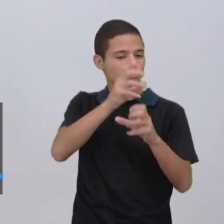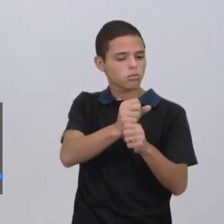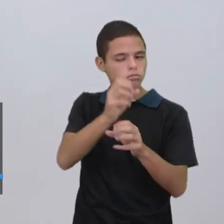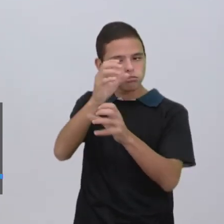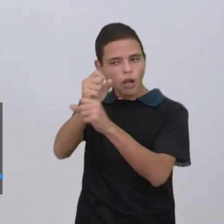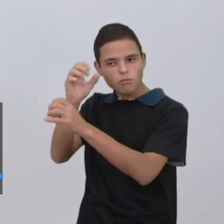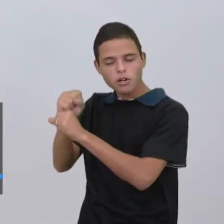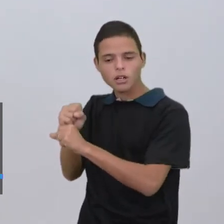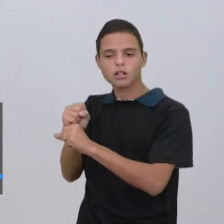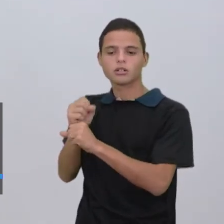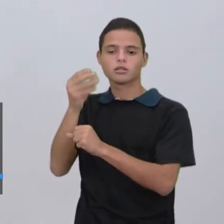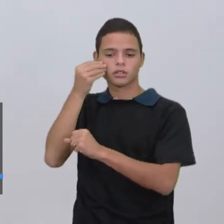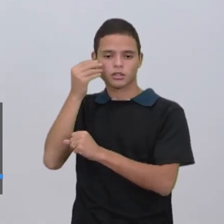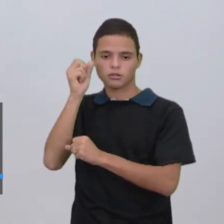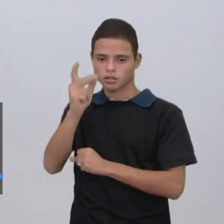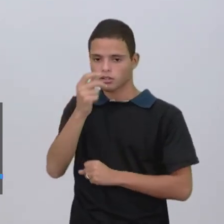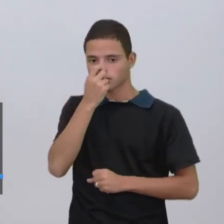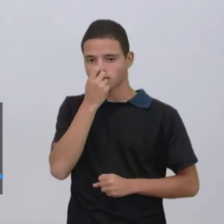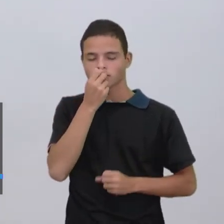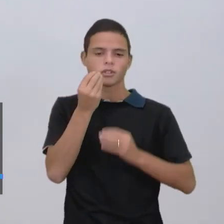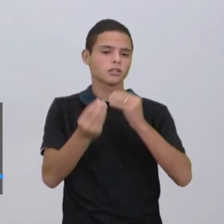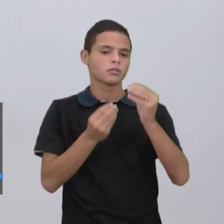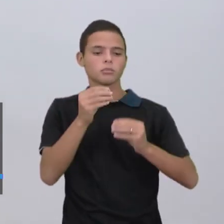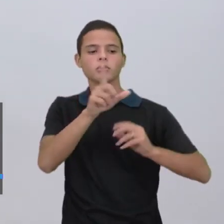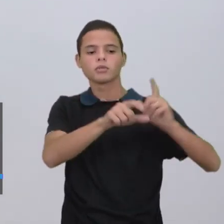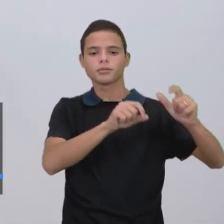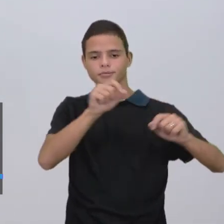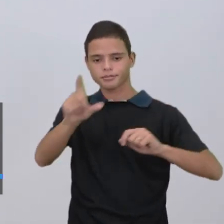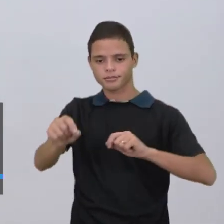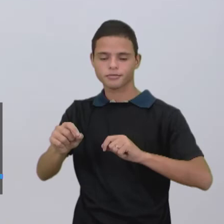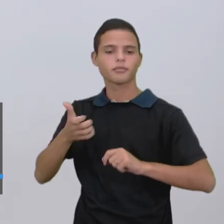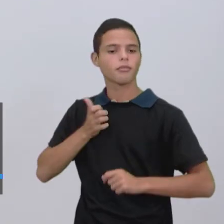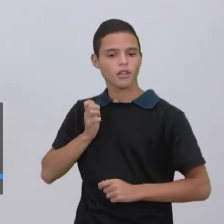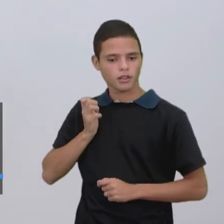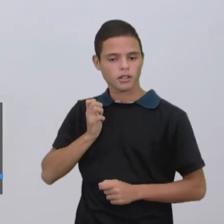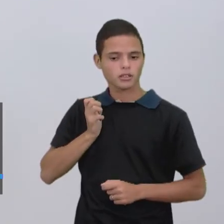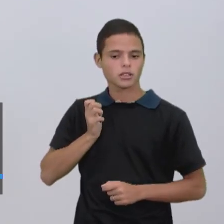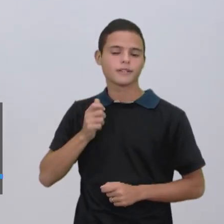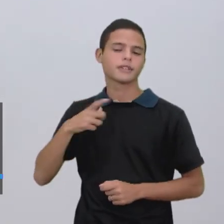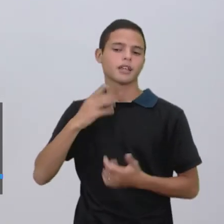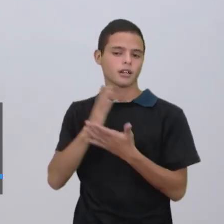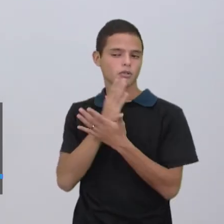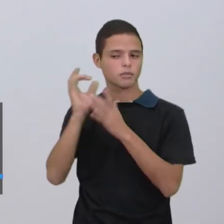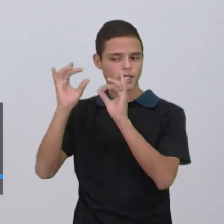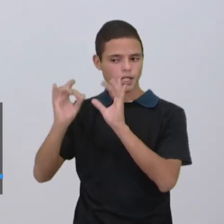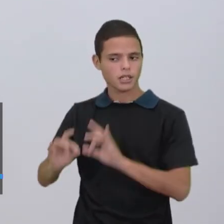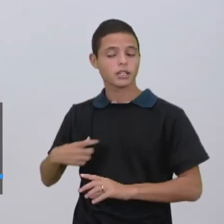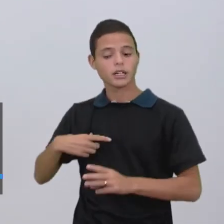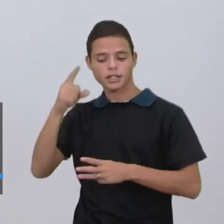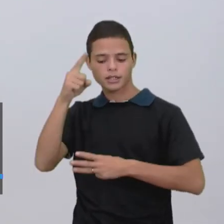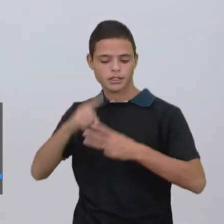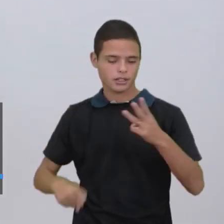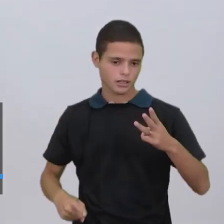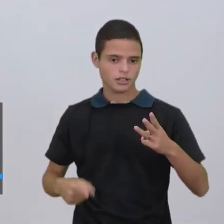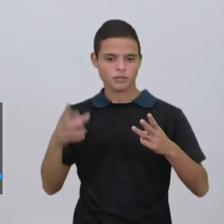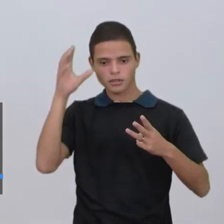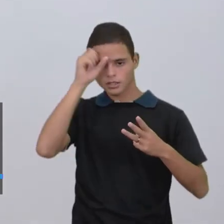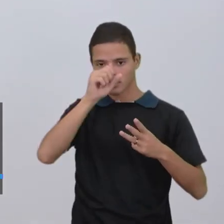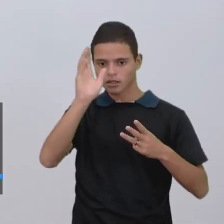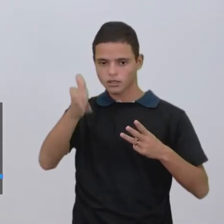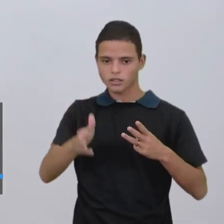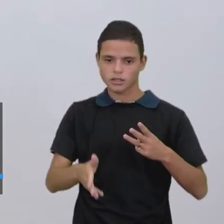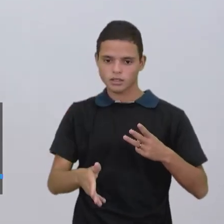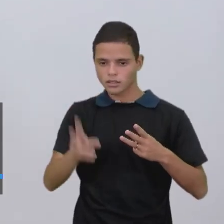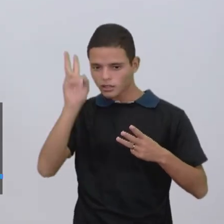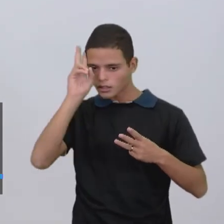as informações dessa amostra. Mas como que eu vou escolher essa amostra? Existem técnicas? Sim, existem 3 técnicas que a gente abordou aqui. Quais são